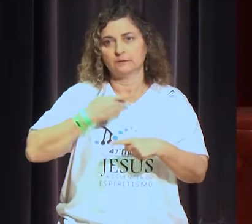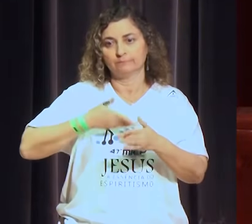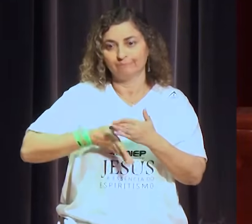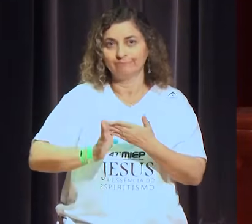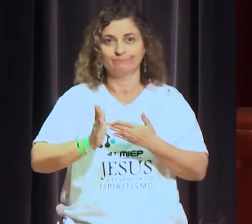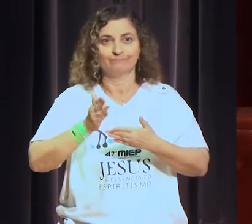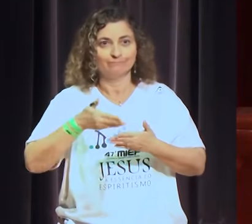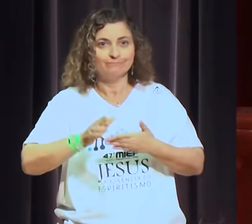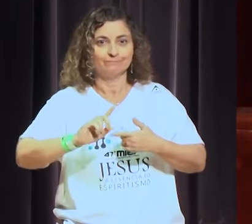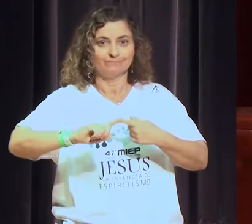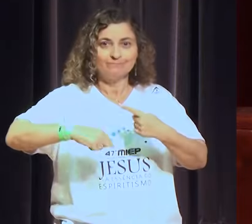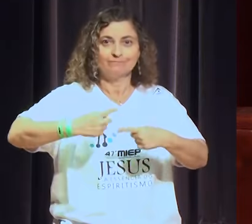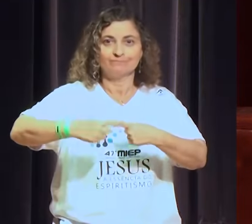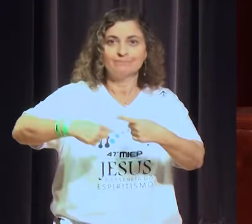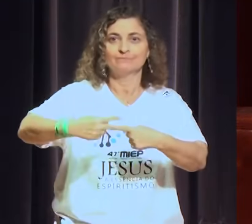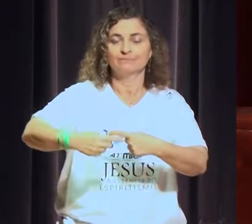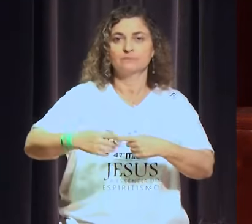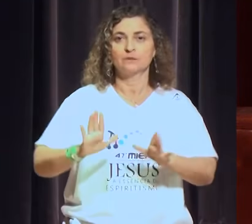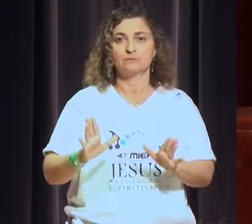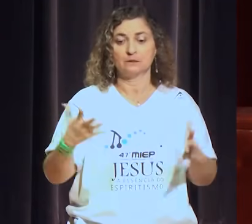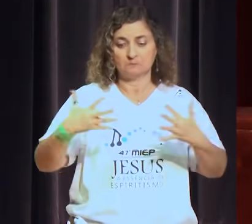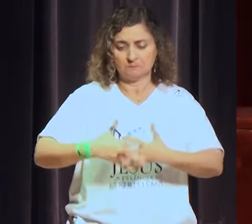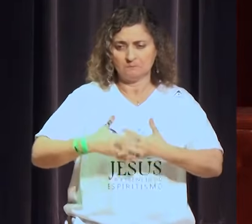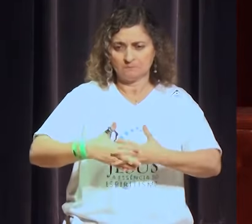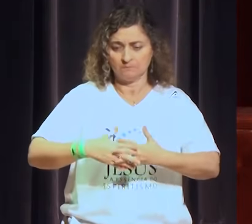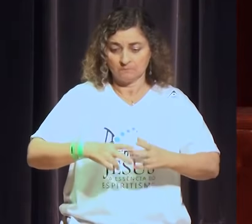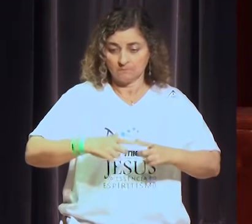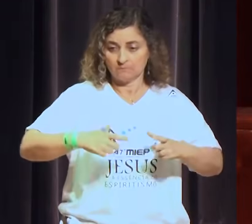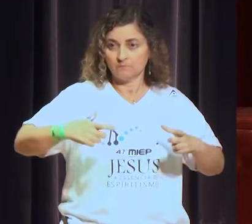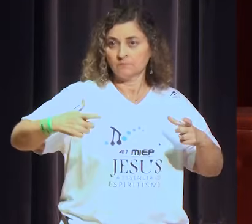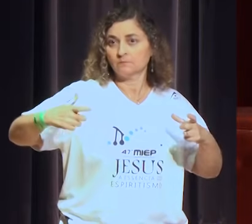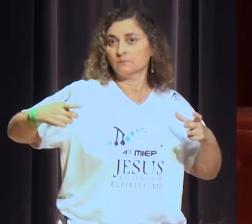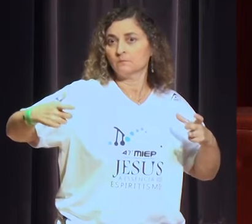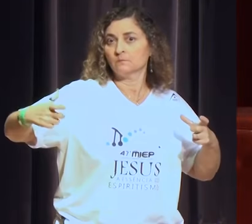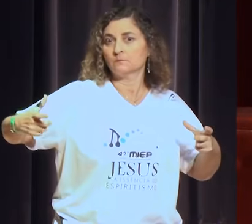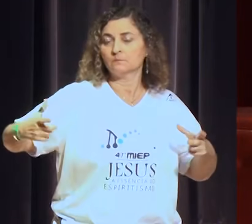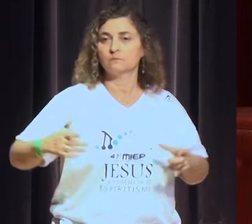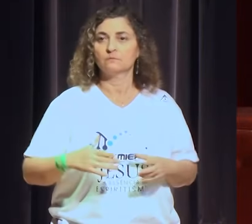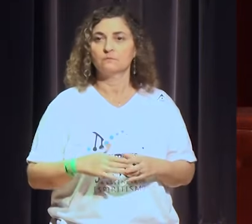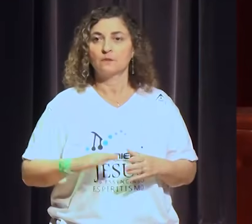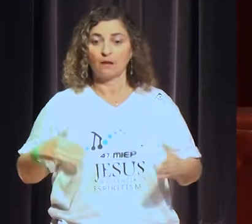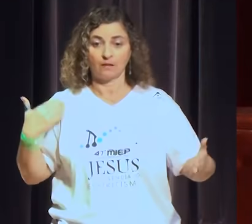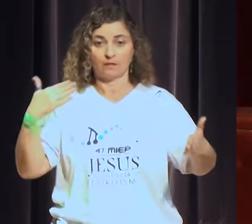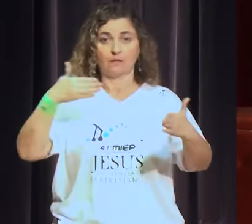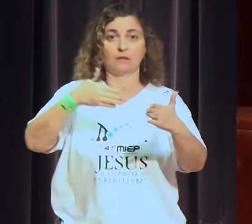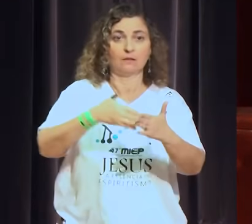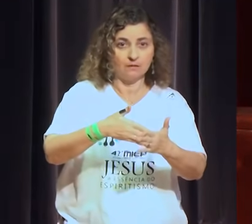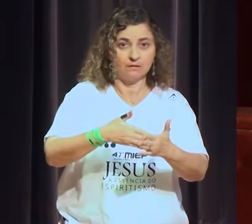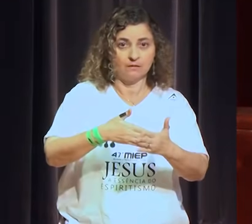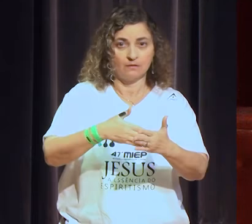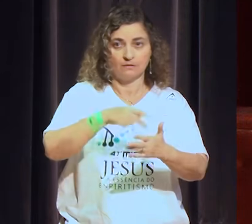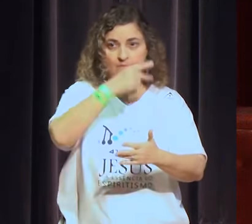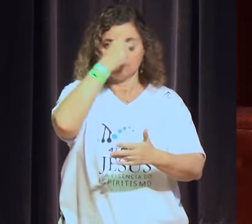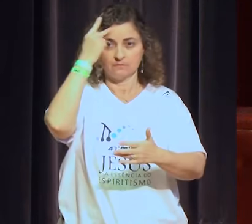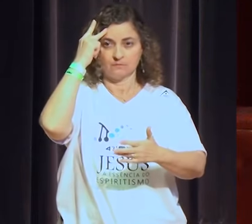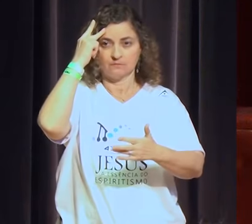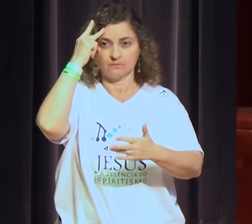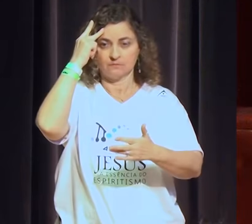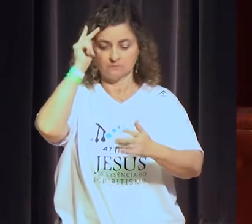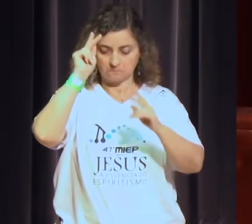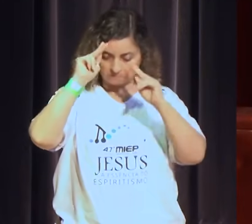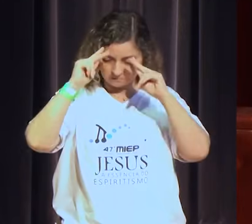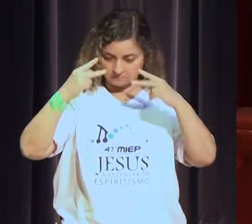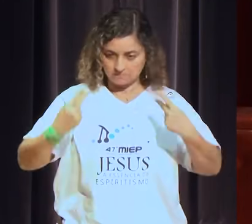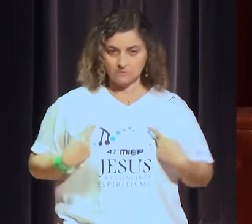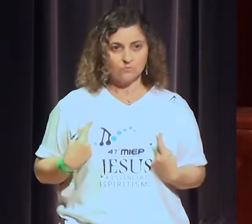biológica. E aí essas estruturas vão ficando mais complexas, mais complexas, mais complexas, mais complexas, mais complexas, até essa pessoa extremamente complexa e complicada